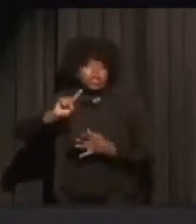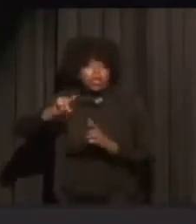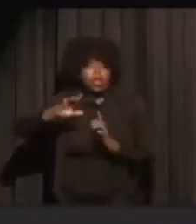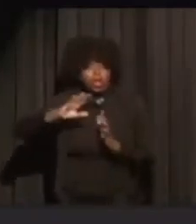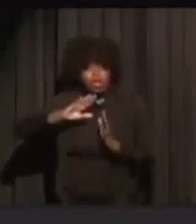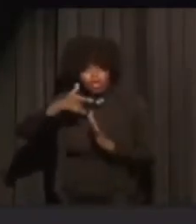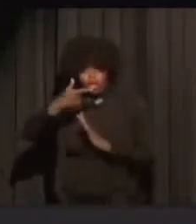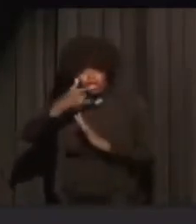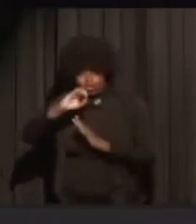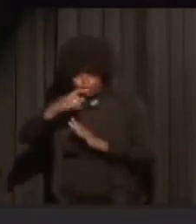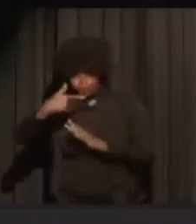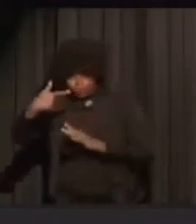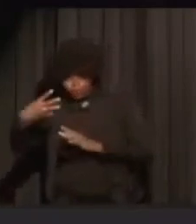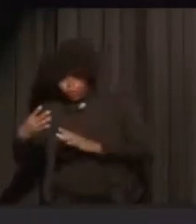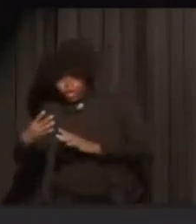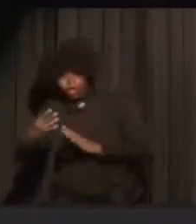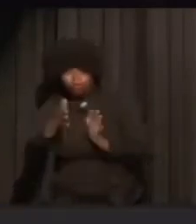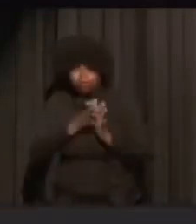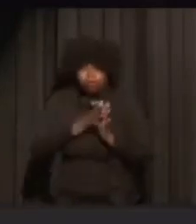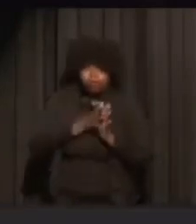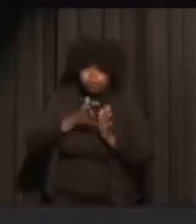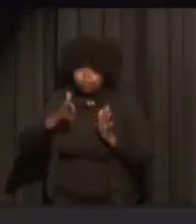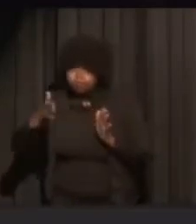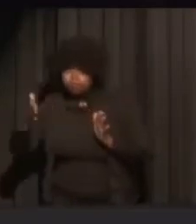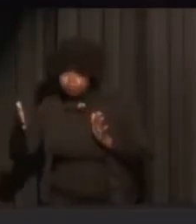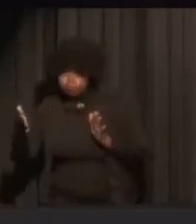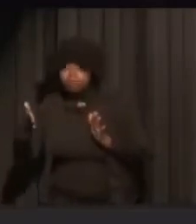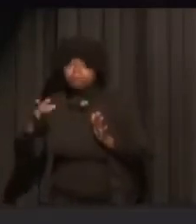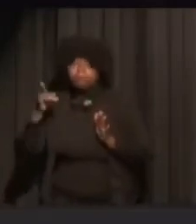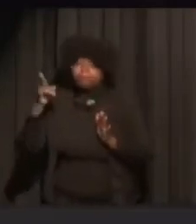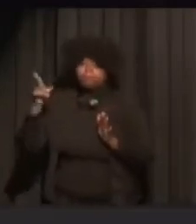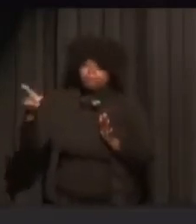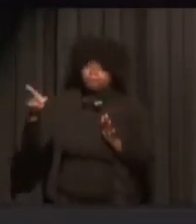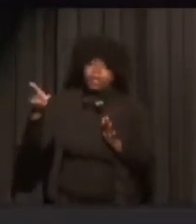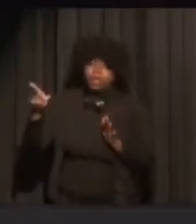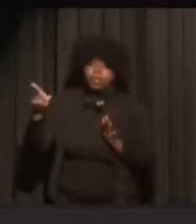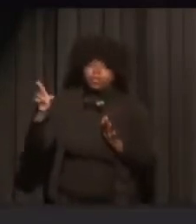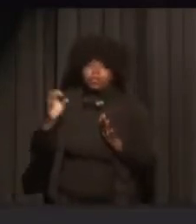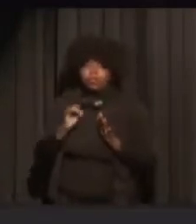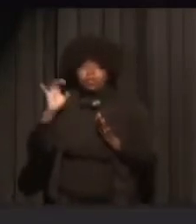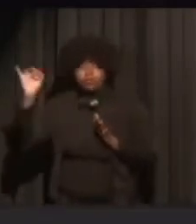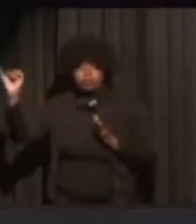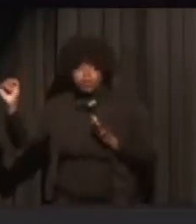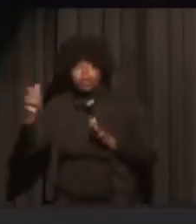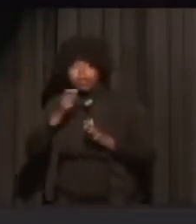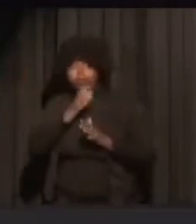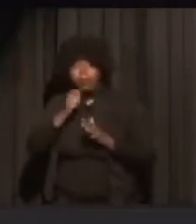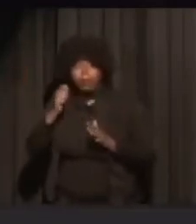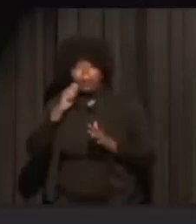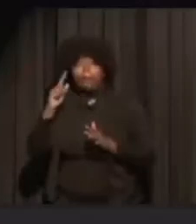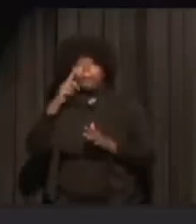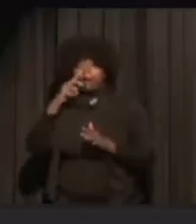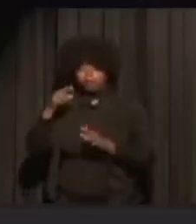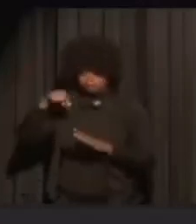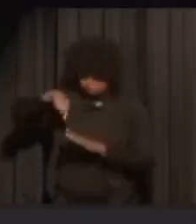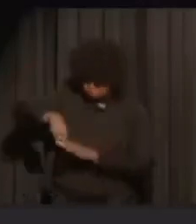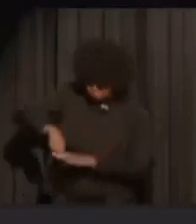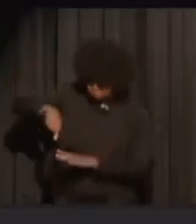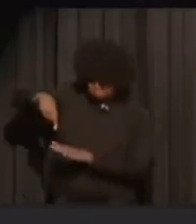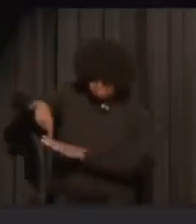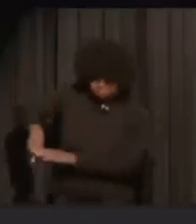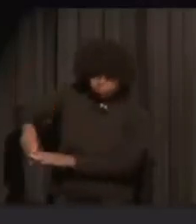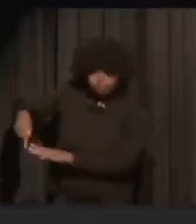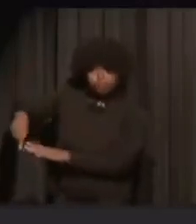vem ou No mais tardar ao longo do ano ir rumo ao Amapá para perfurar a mágia Equatorial e o Brasil